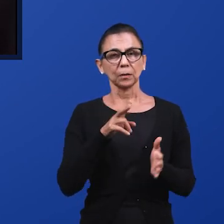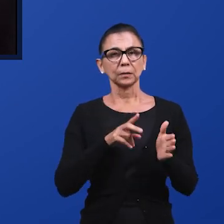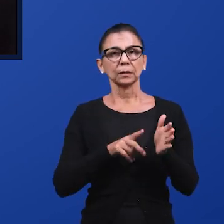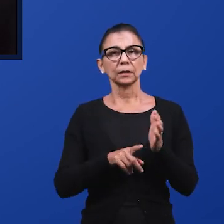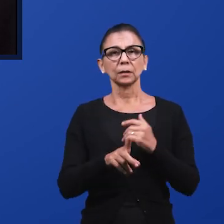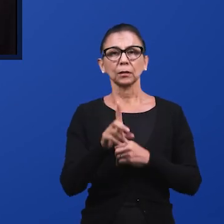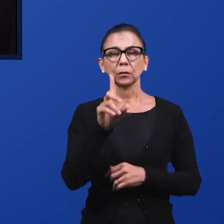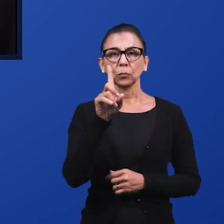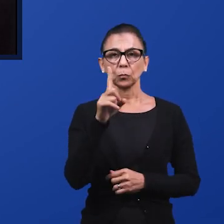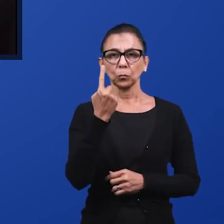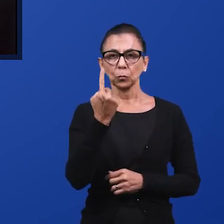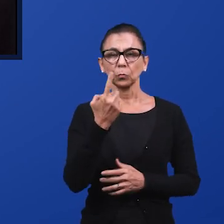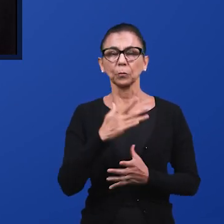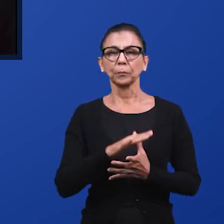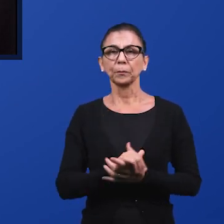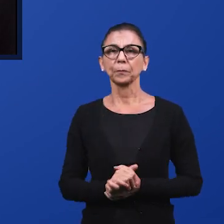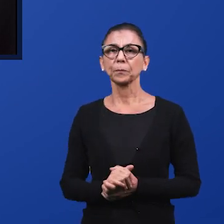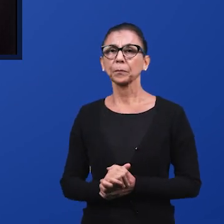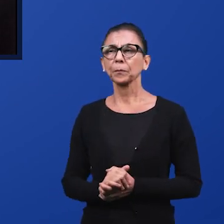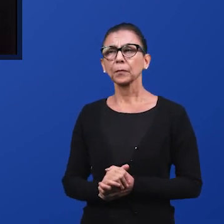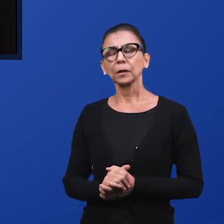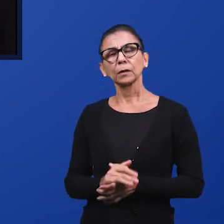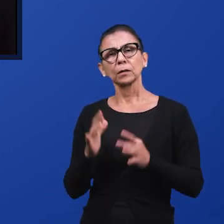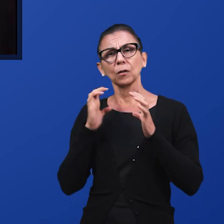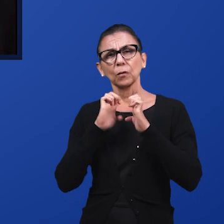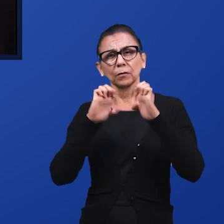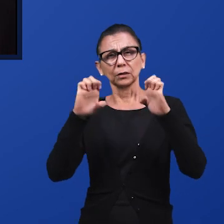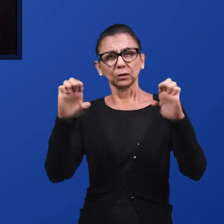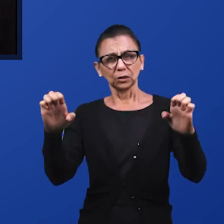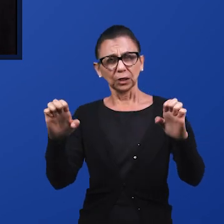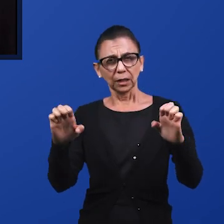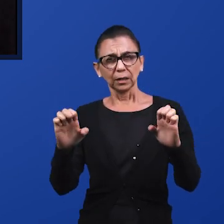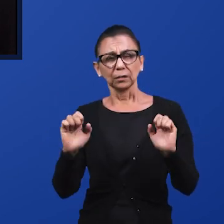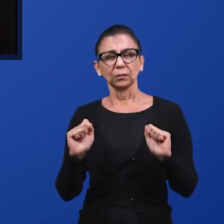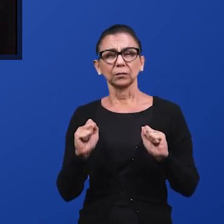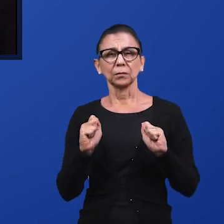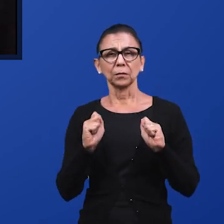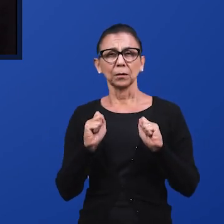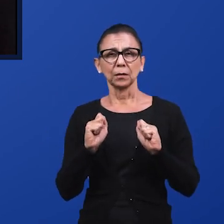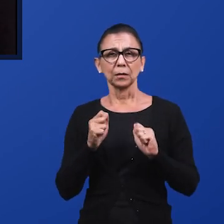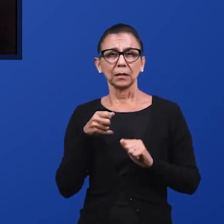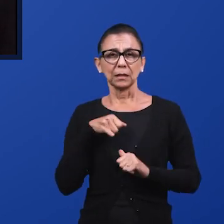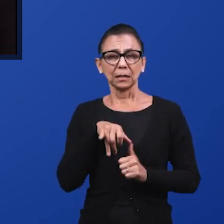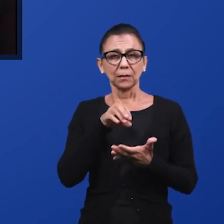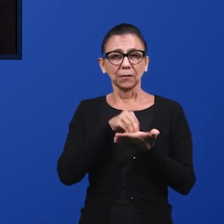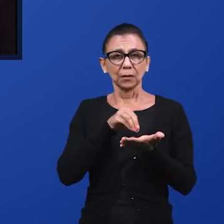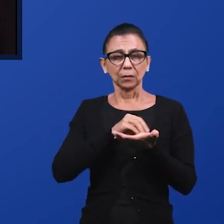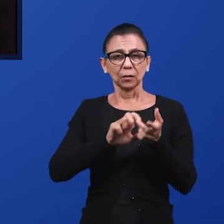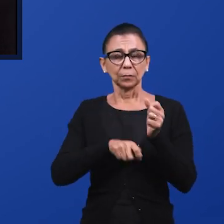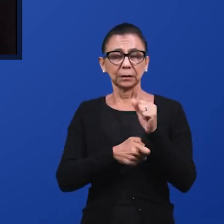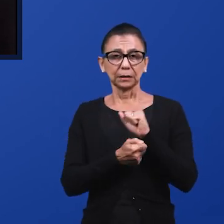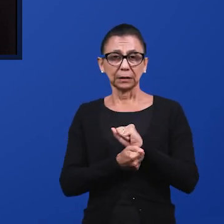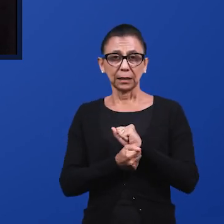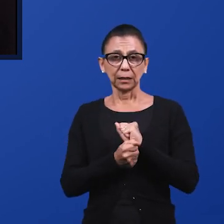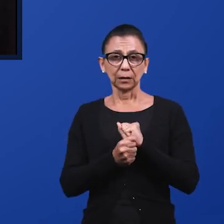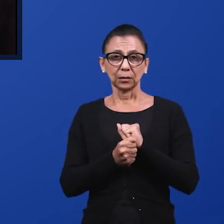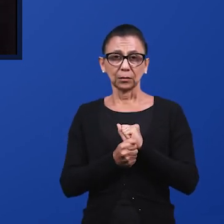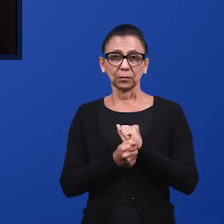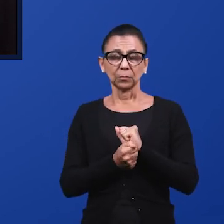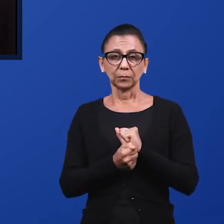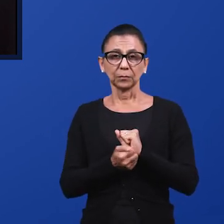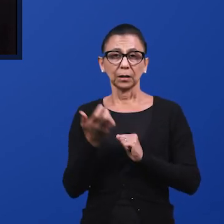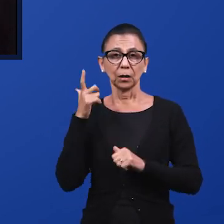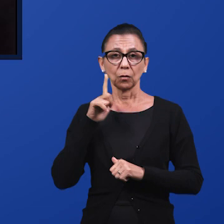diz: o Evangelho pode se completar na vida do homem sem a ação do mistério? Não, pois